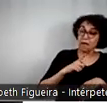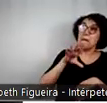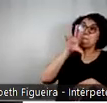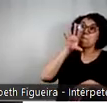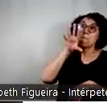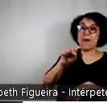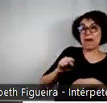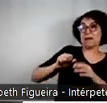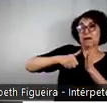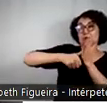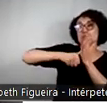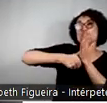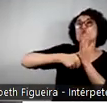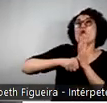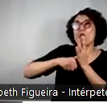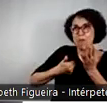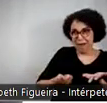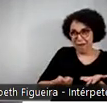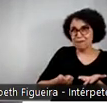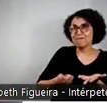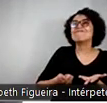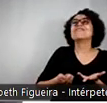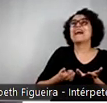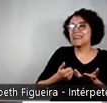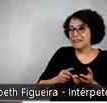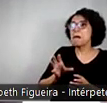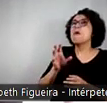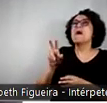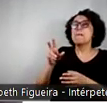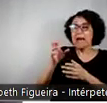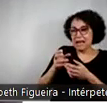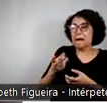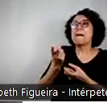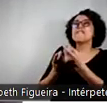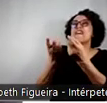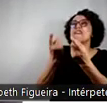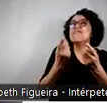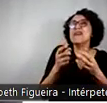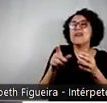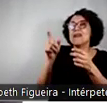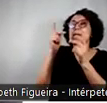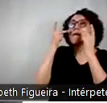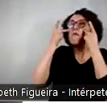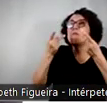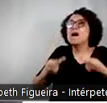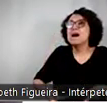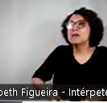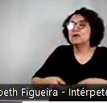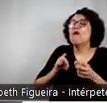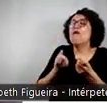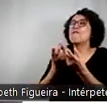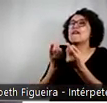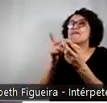migração, seja do contrabando, seja também do tráfico de pessoas, né. E a identificação, né, pensar, né, no